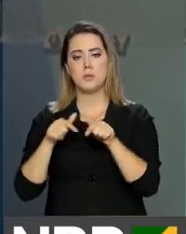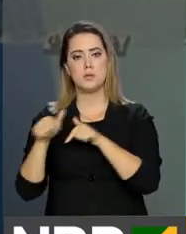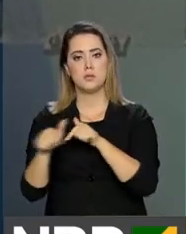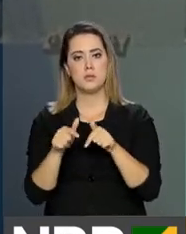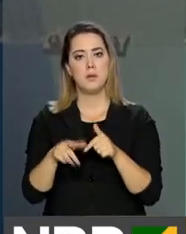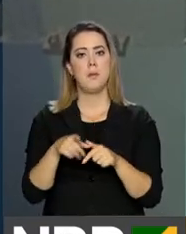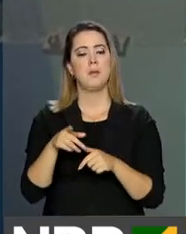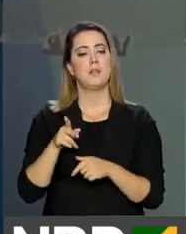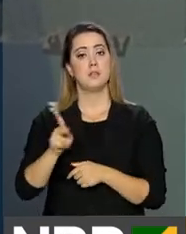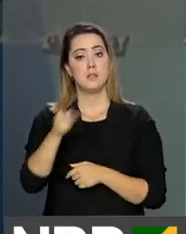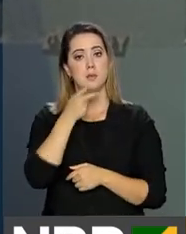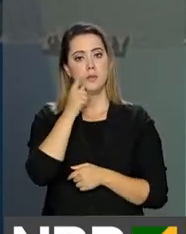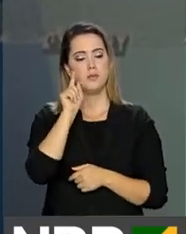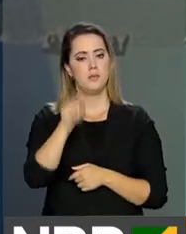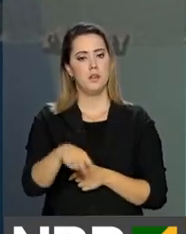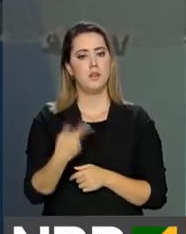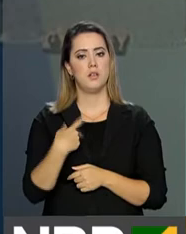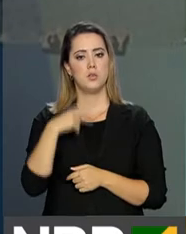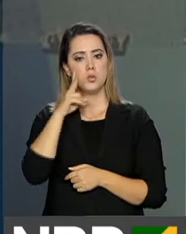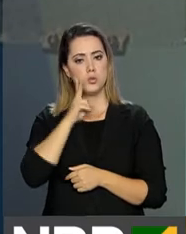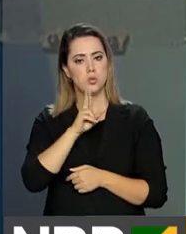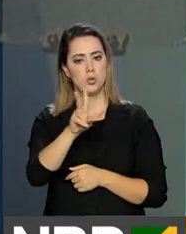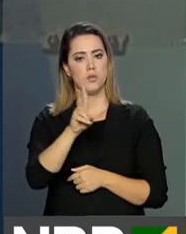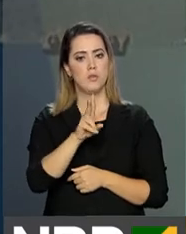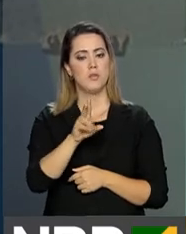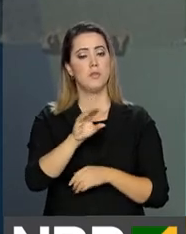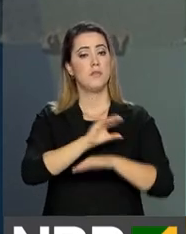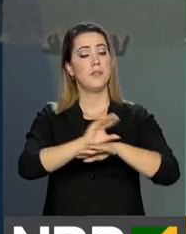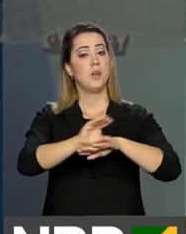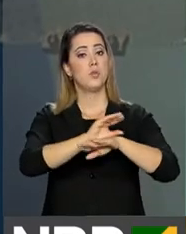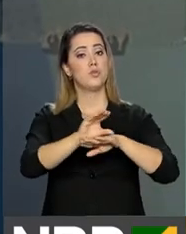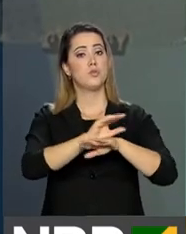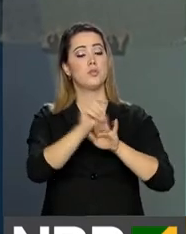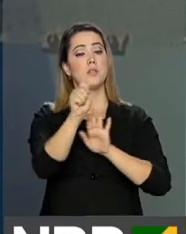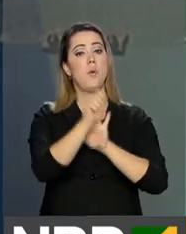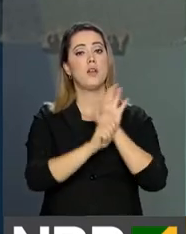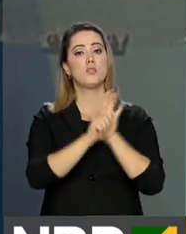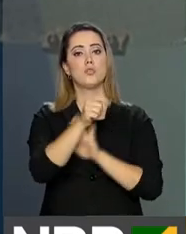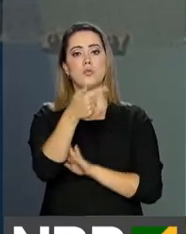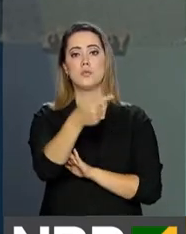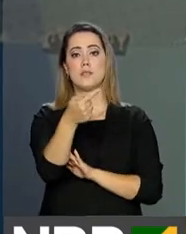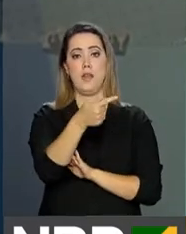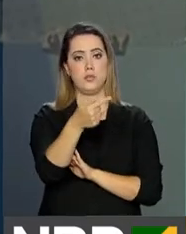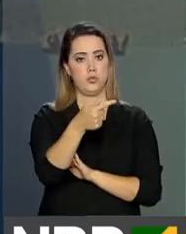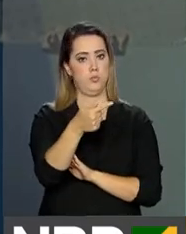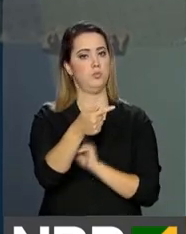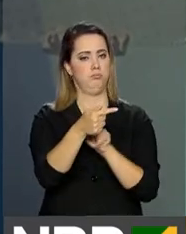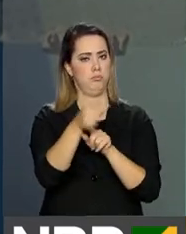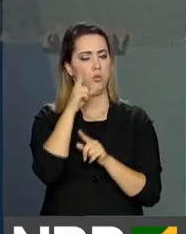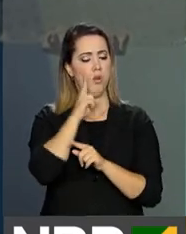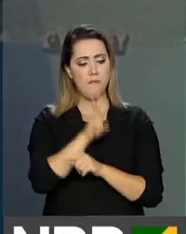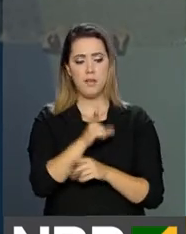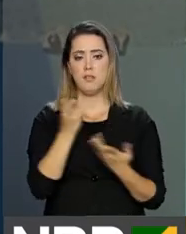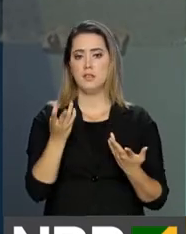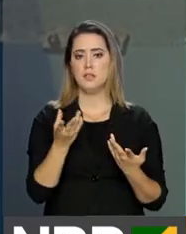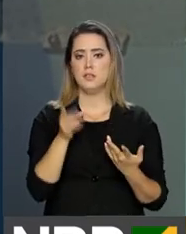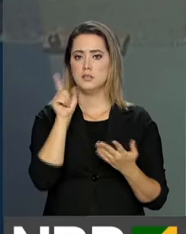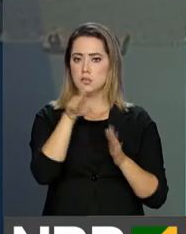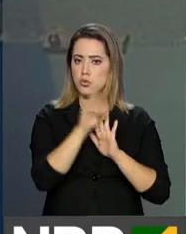enfatizar muito isso, né? Basta examinar lá o artigo 7º da Constituição Federal. E traz também para a